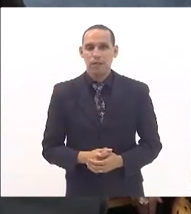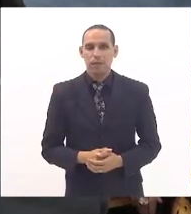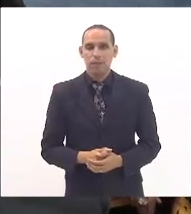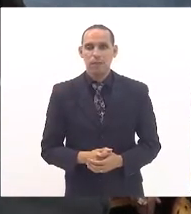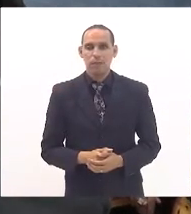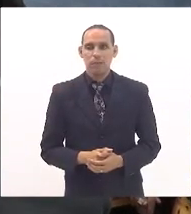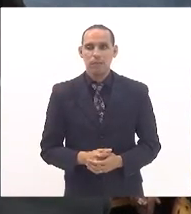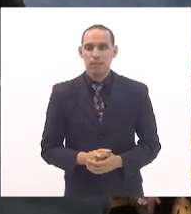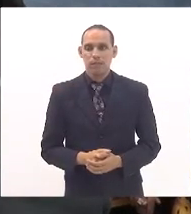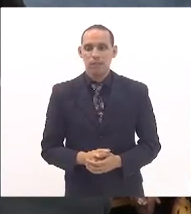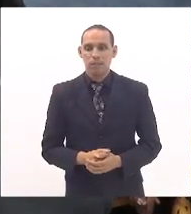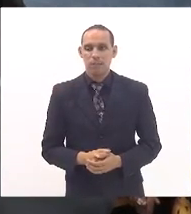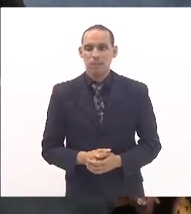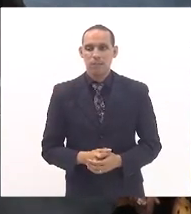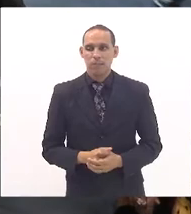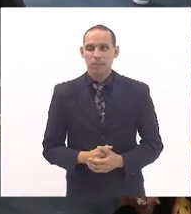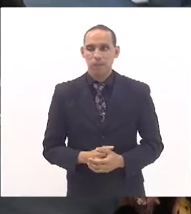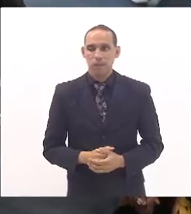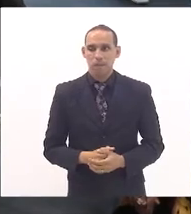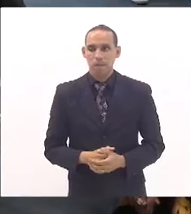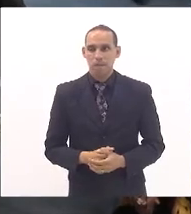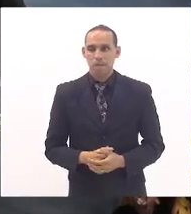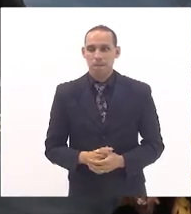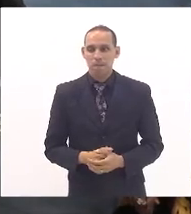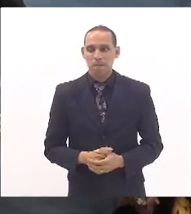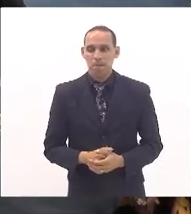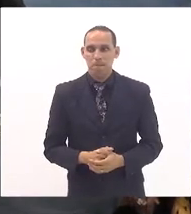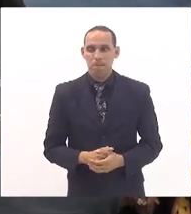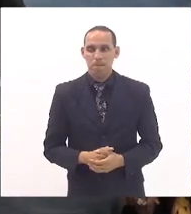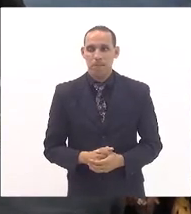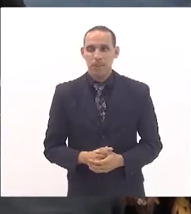Não. Ele é meu amigo.